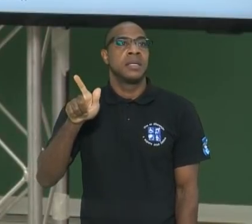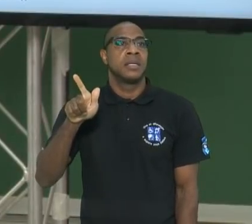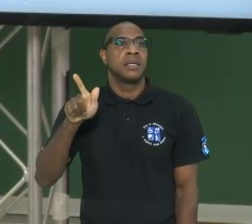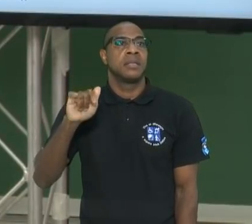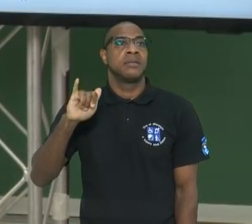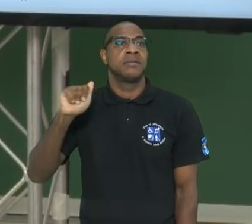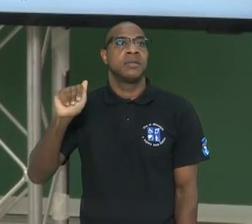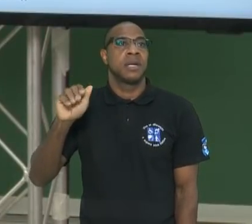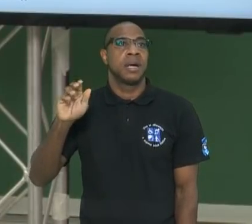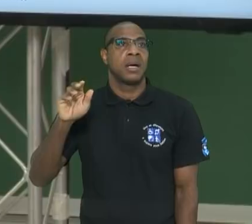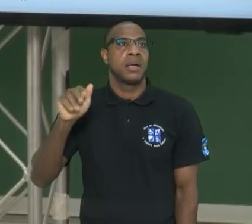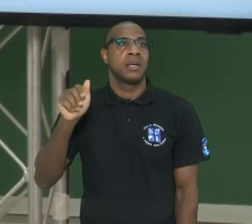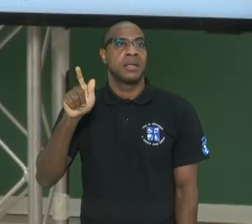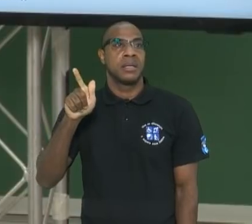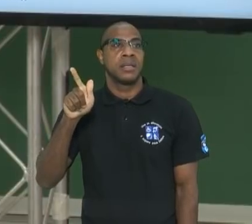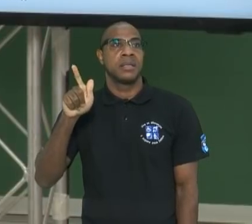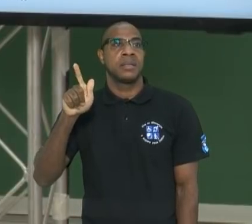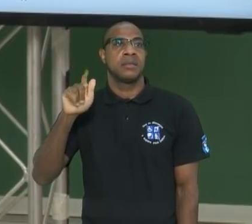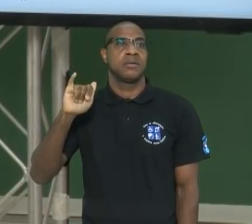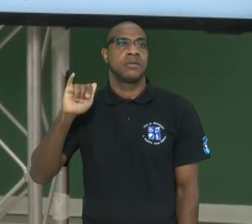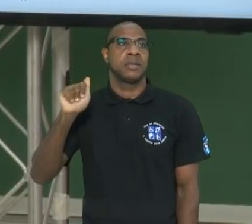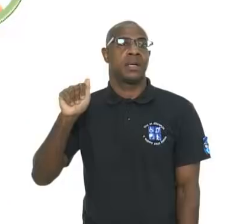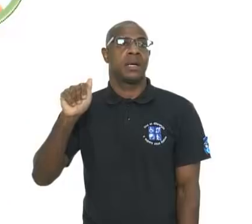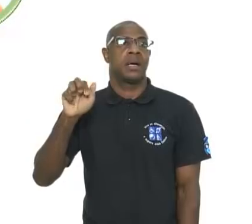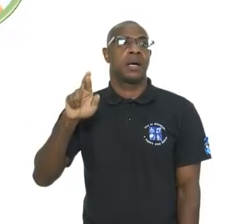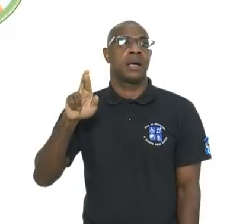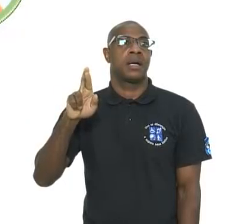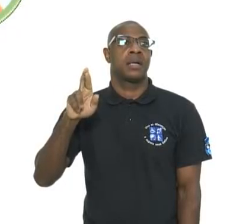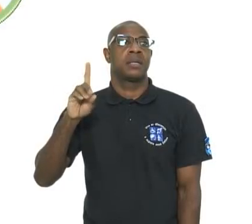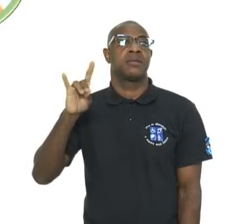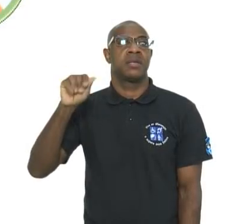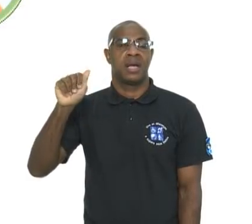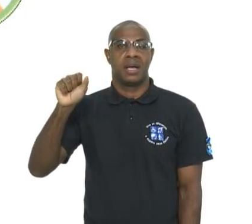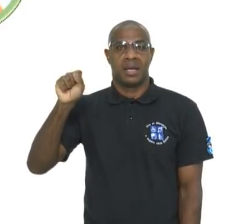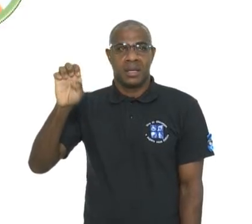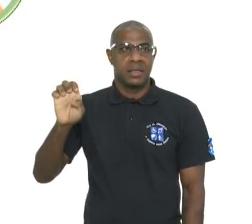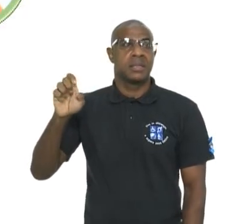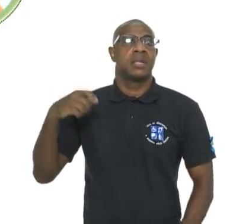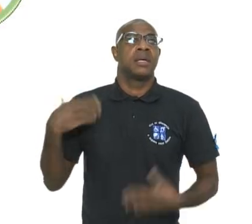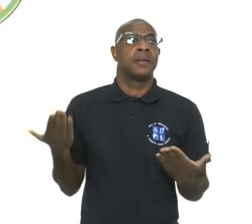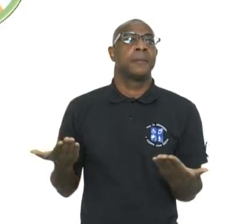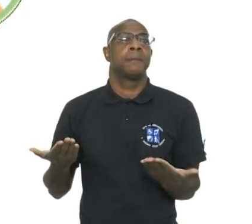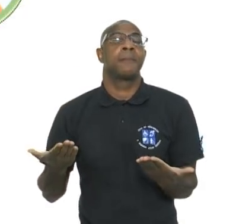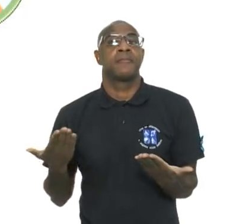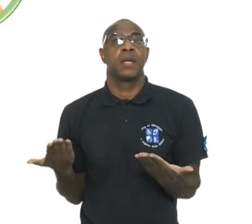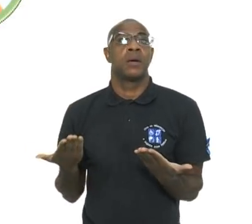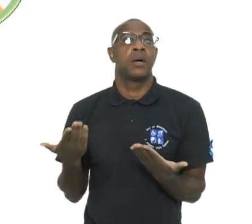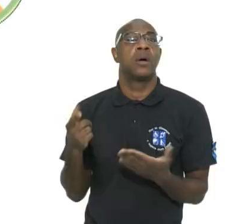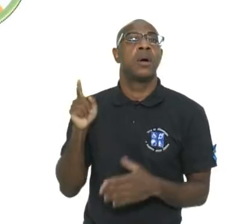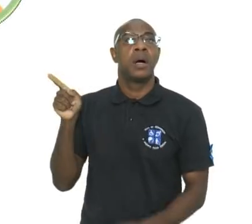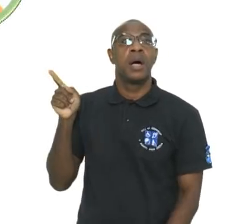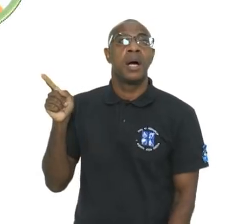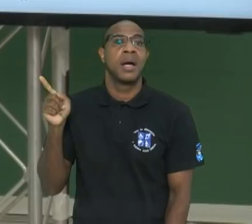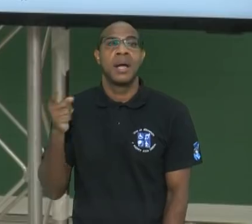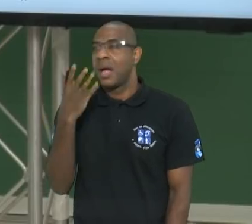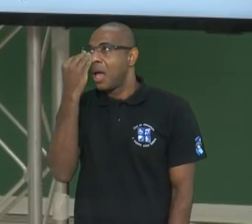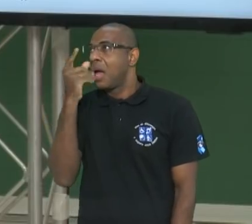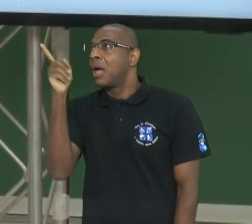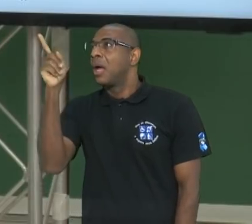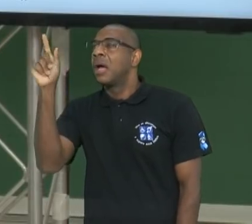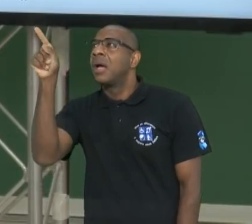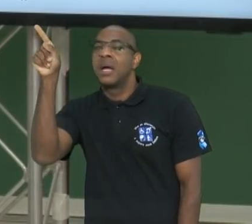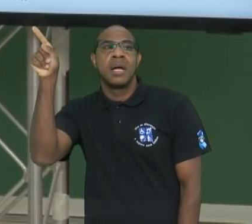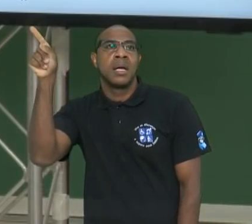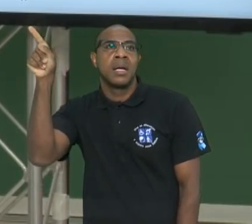que é causada por um outro protozoário chamado Giardia lamblia. Tem até uma fotinha de Giardia, ela